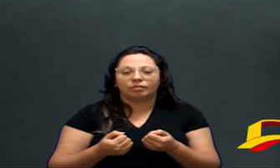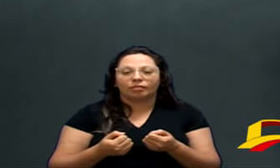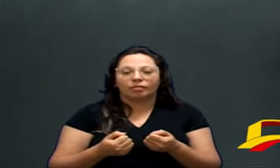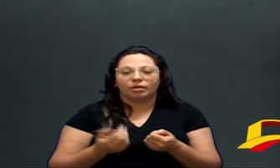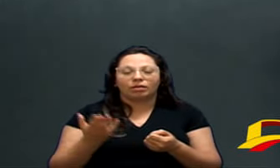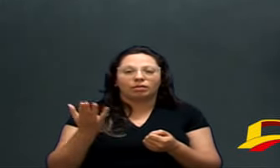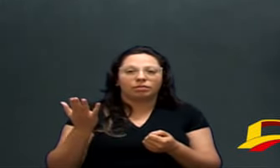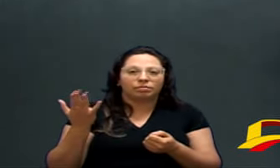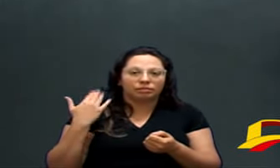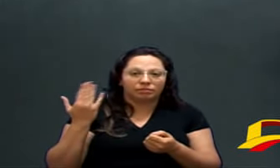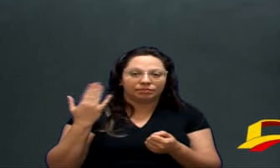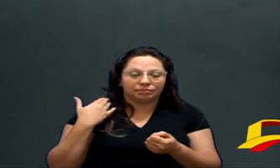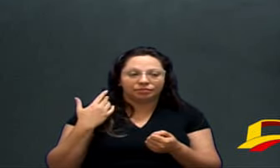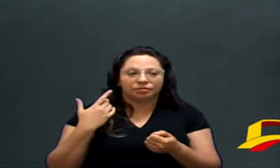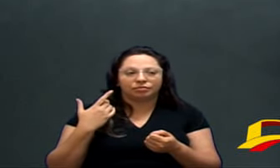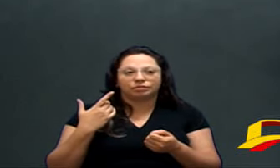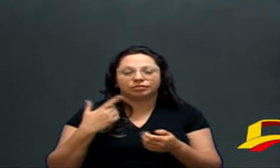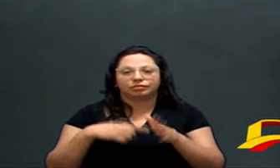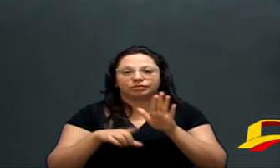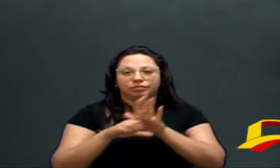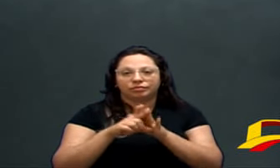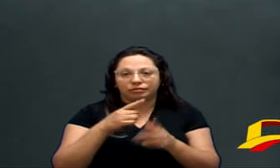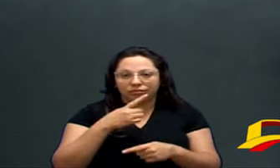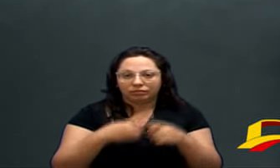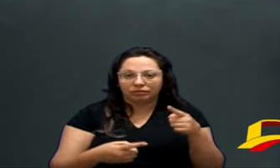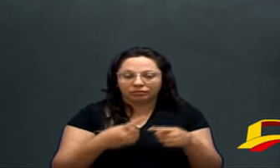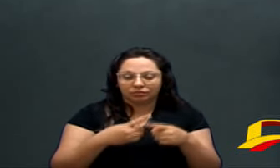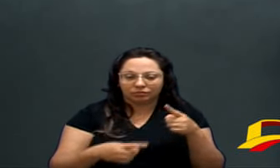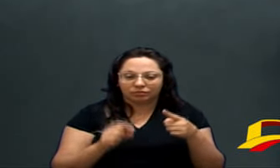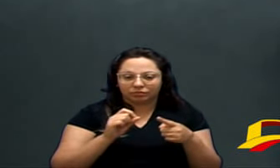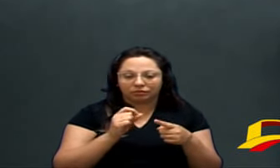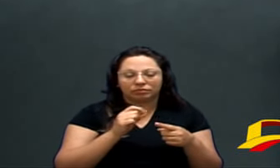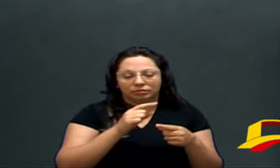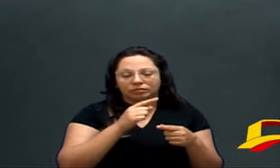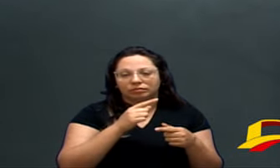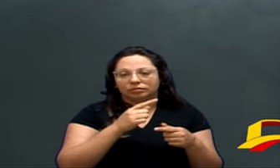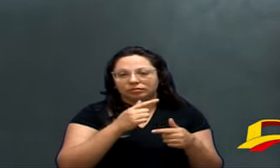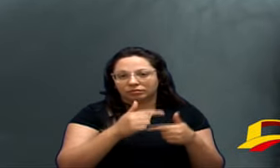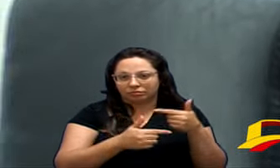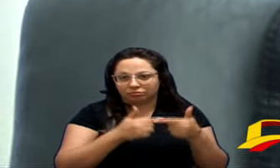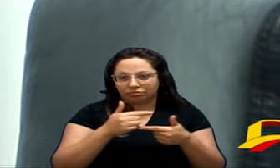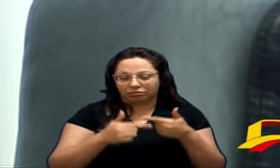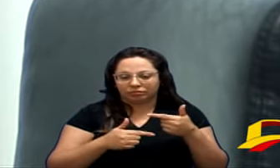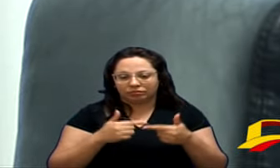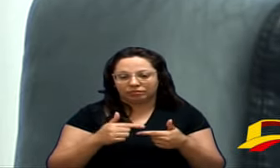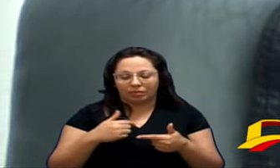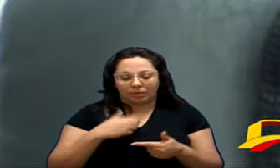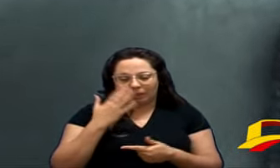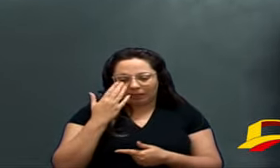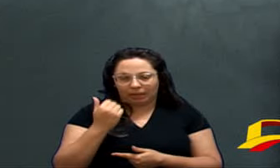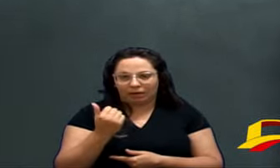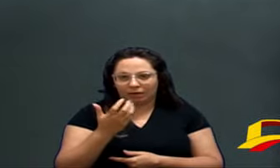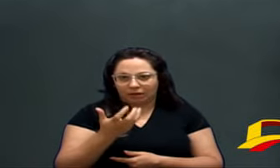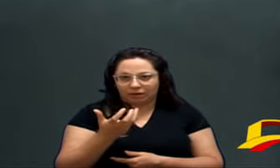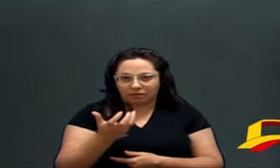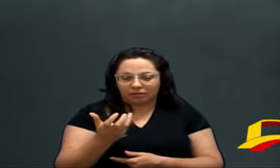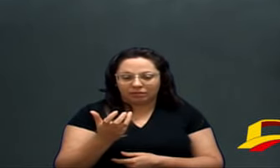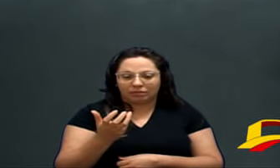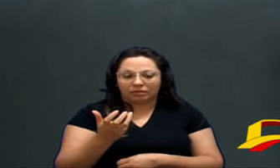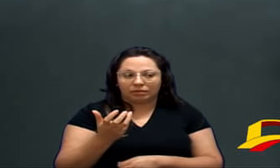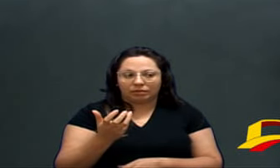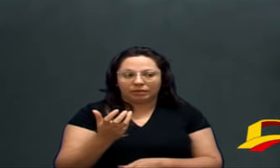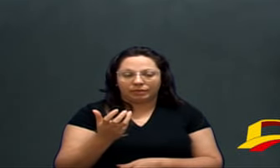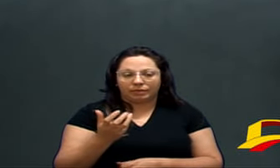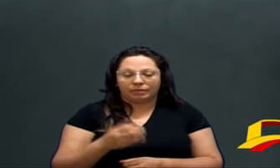judicial que proibiram a nossa guarda de de trabalhar né mas eu gostaria de de saber se trabalhar deixa